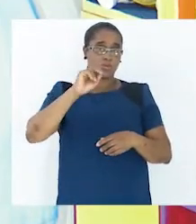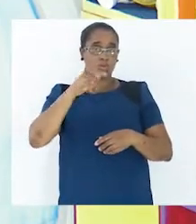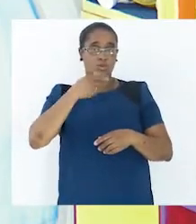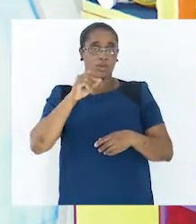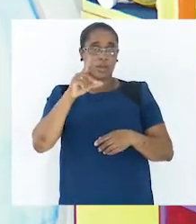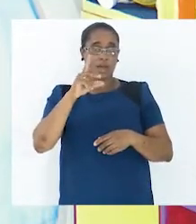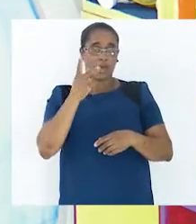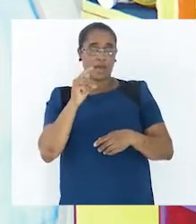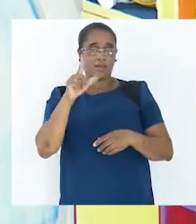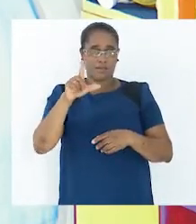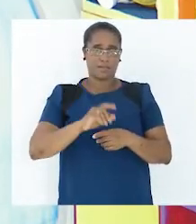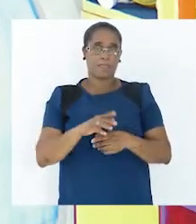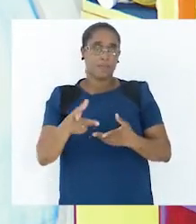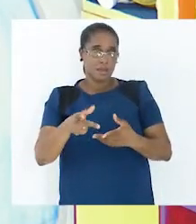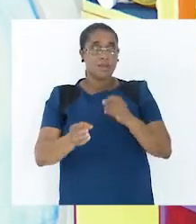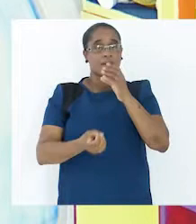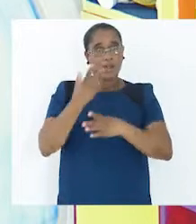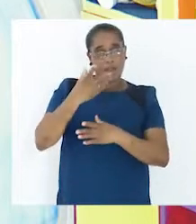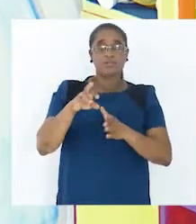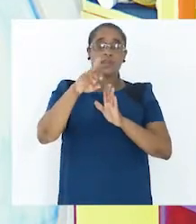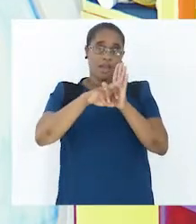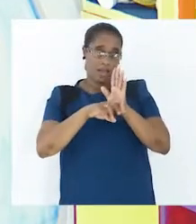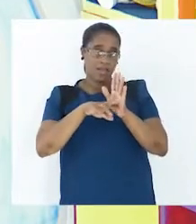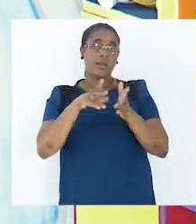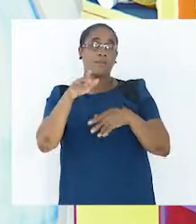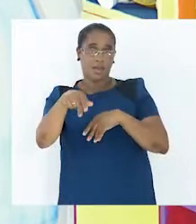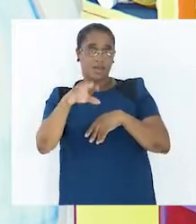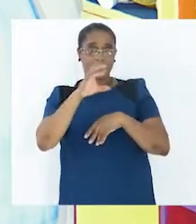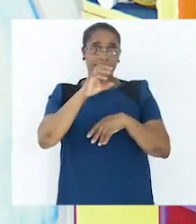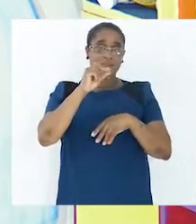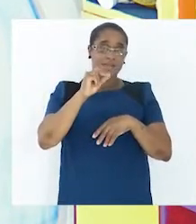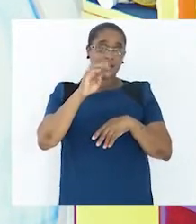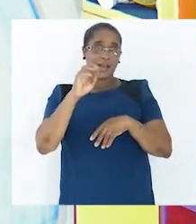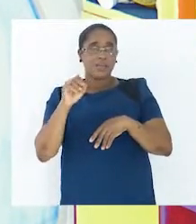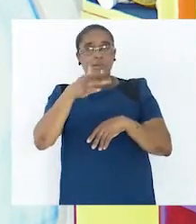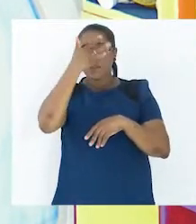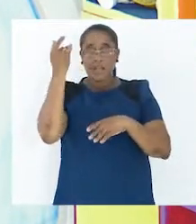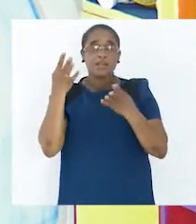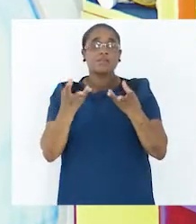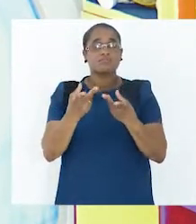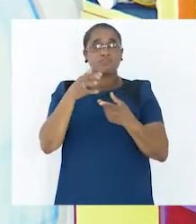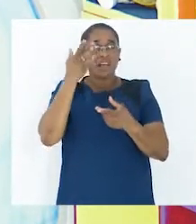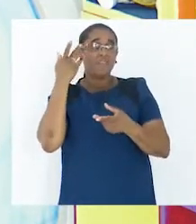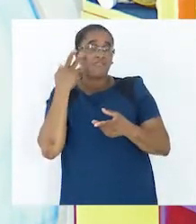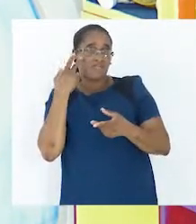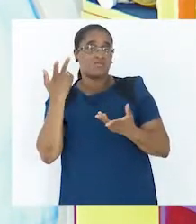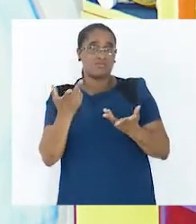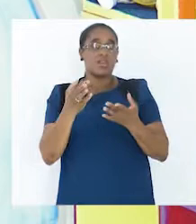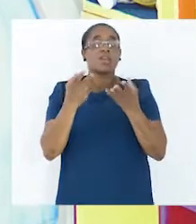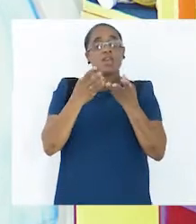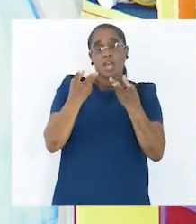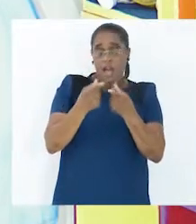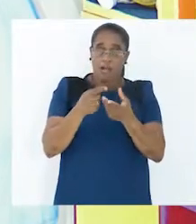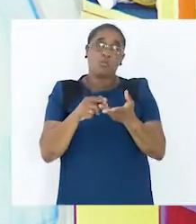criaram-se regras práticas para esses casos para facilitar os cálculos, para nos facilitar a vida. E quem é que não gosta de ter uma